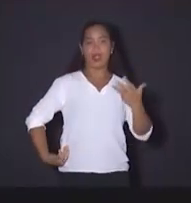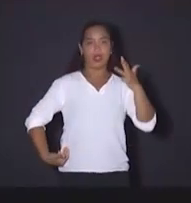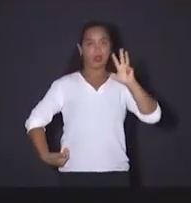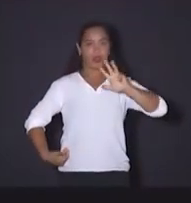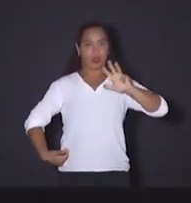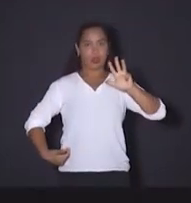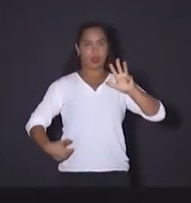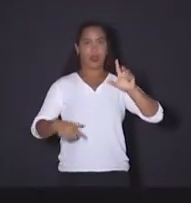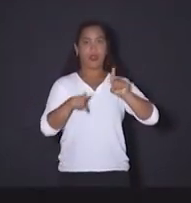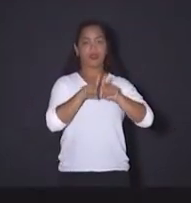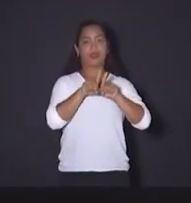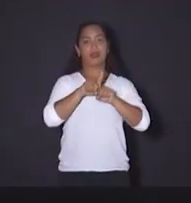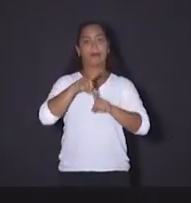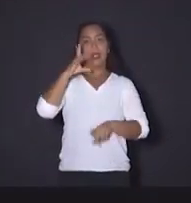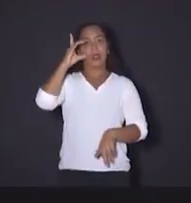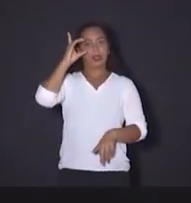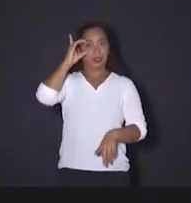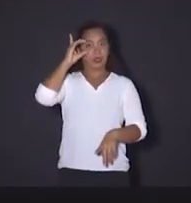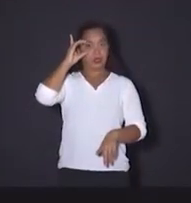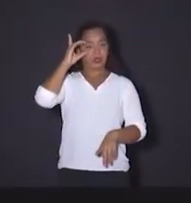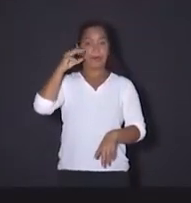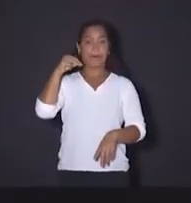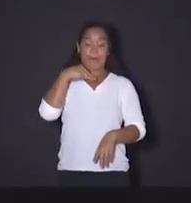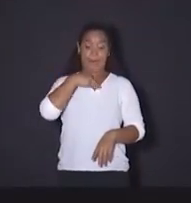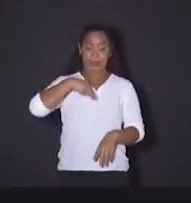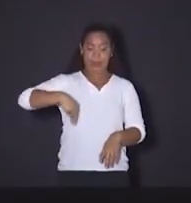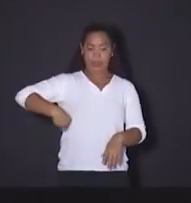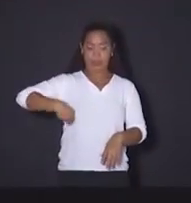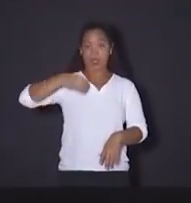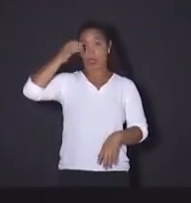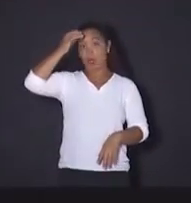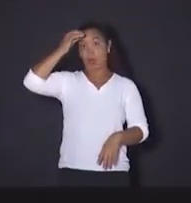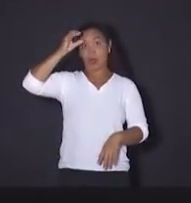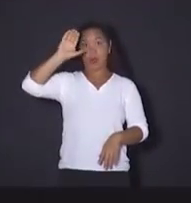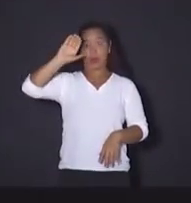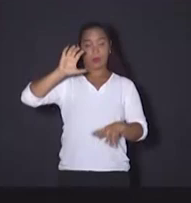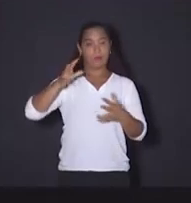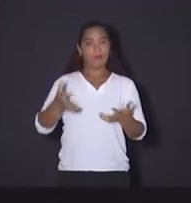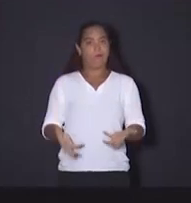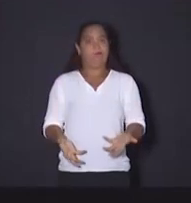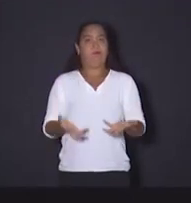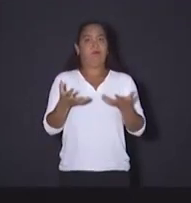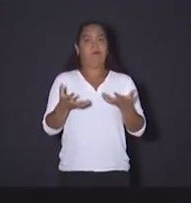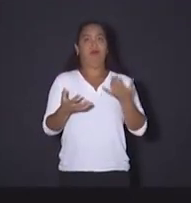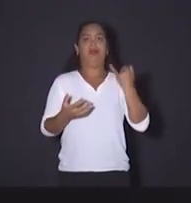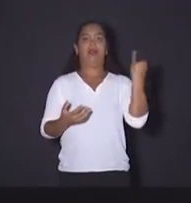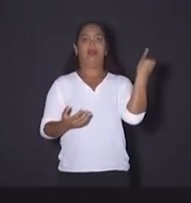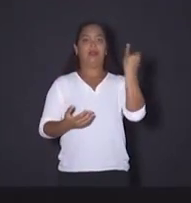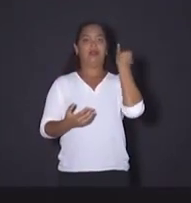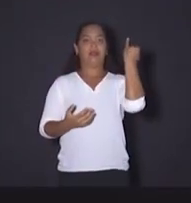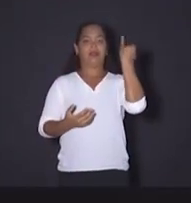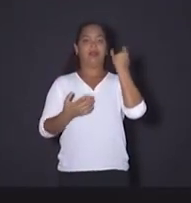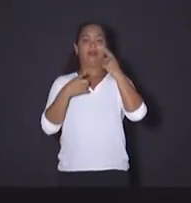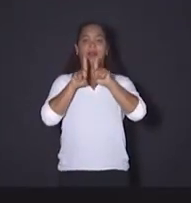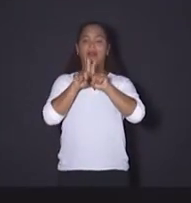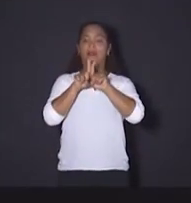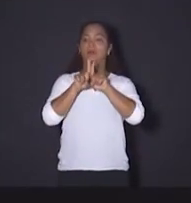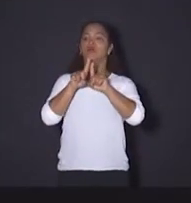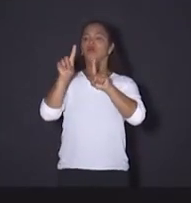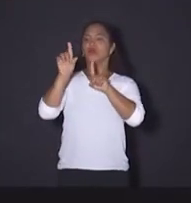da Cultura passou a ter uma importância enorme e, sob a direção de Gil e